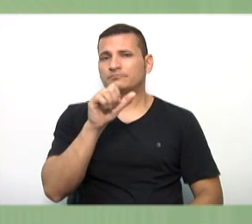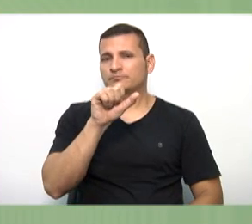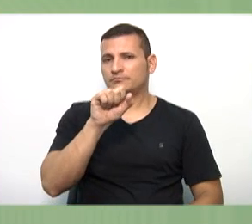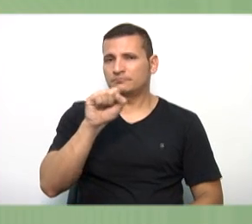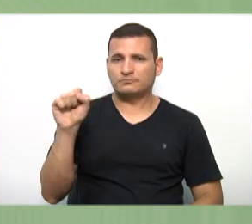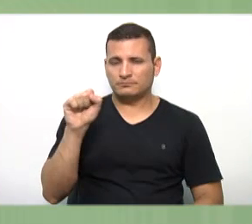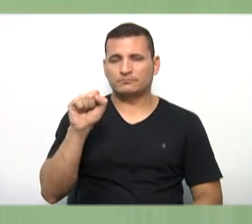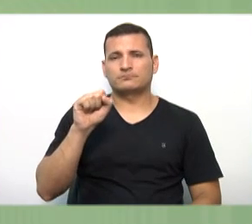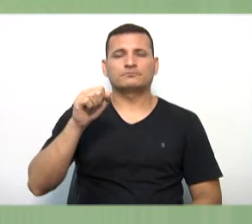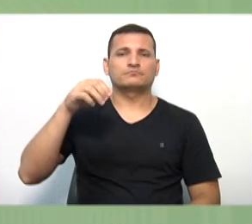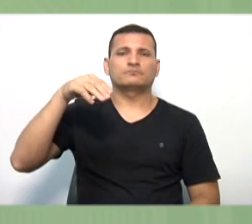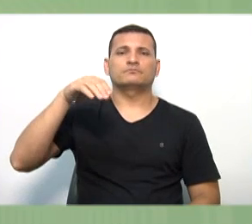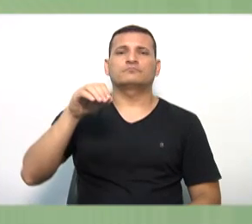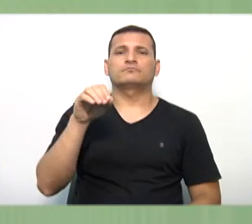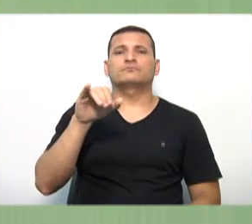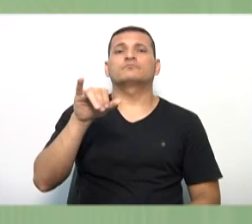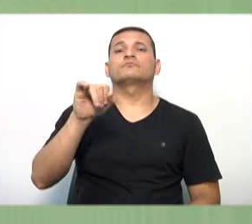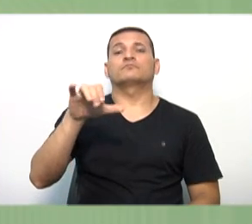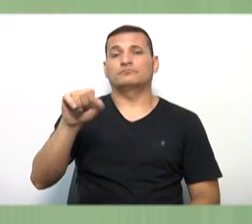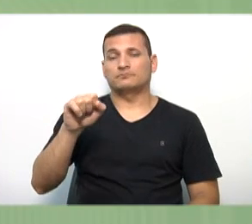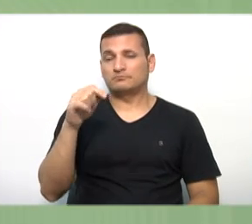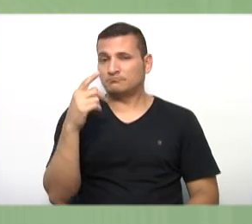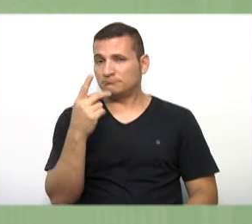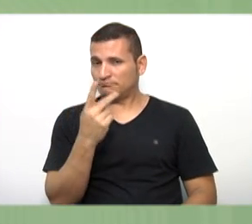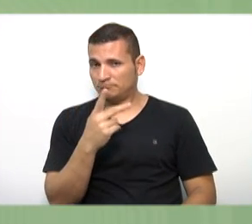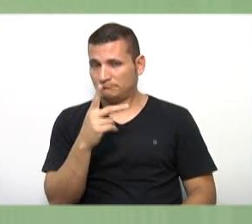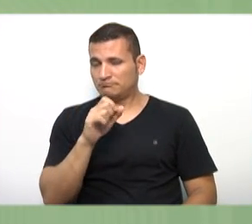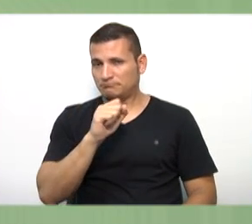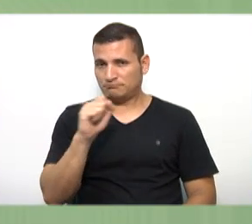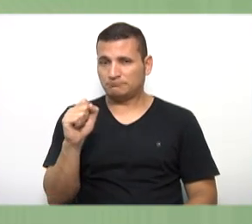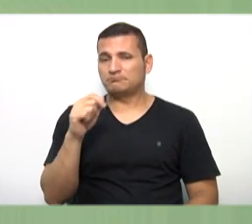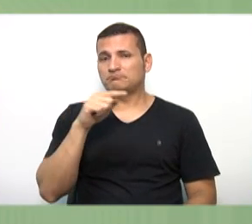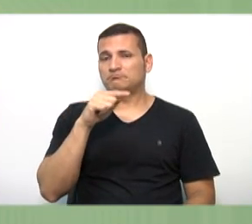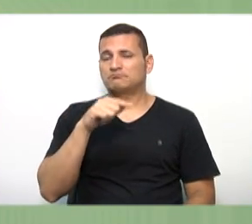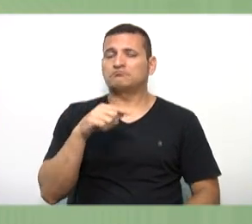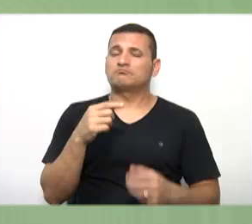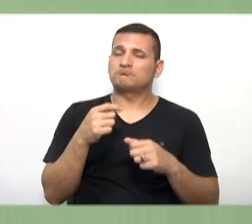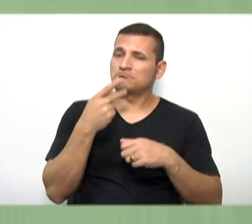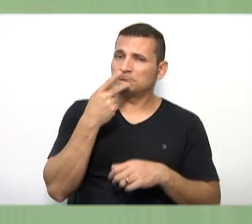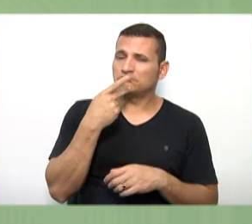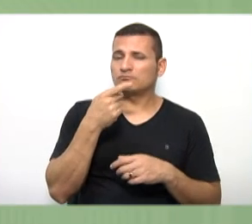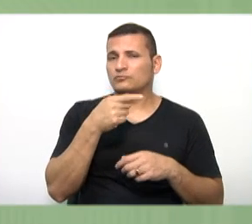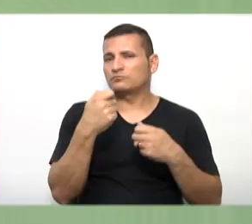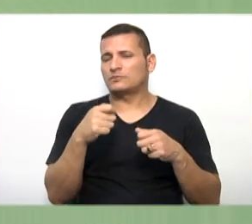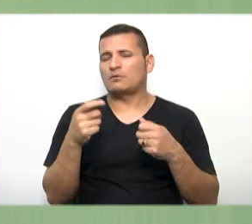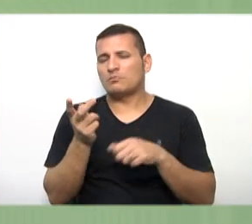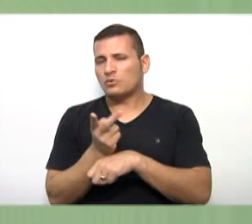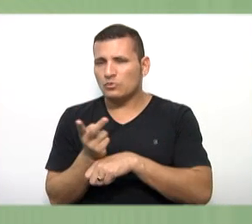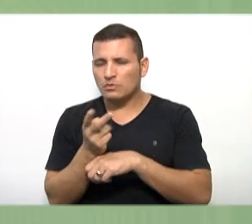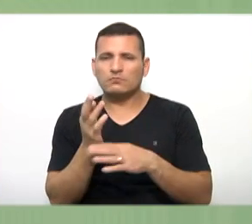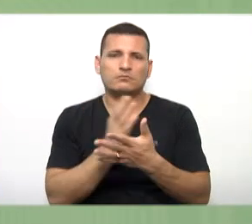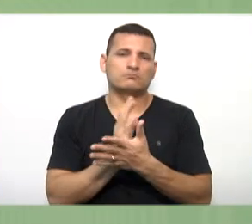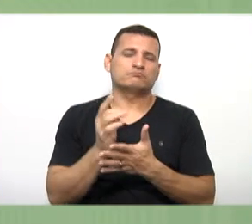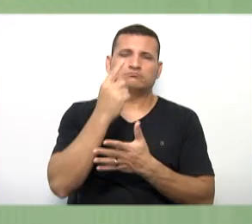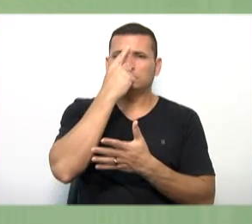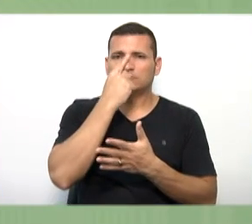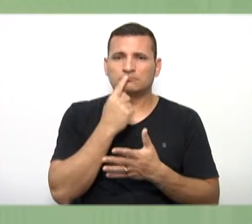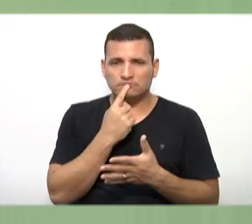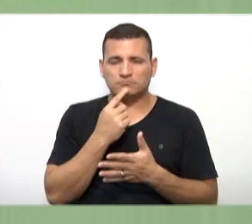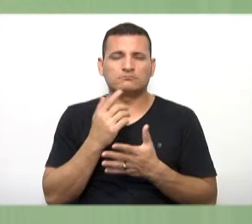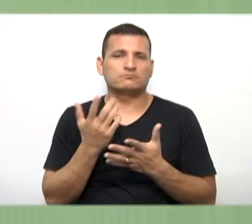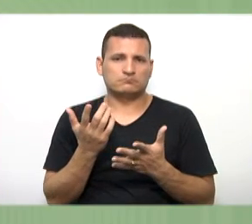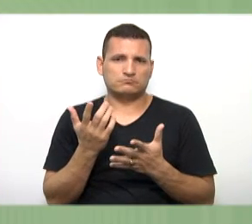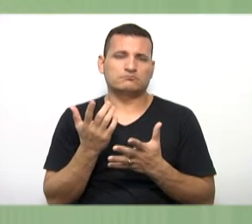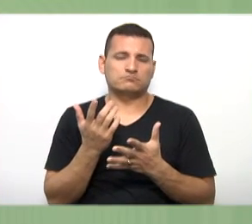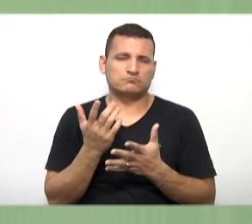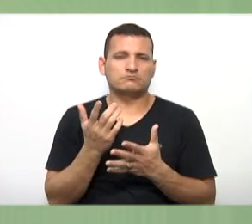para que ele escolhessem, disse alguns perfis que ele tinha que procurar, de acordo com os princípios científicos